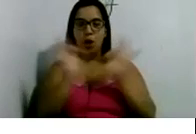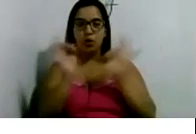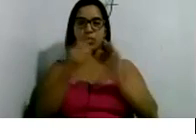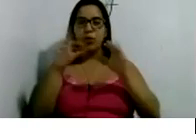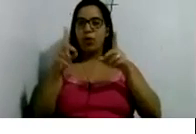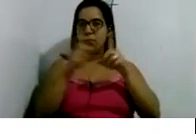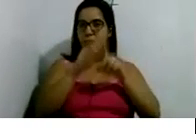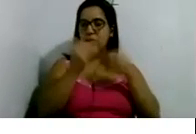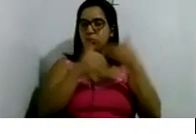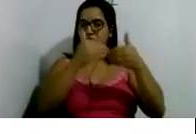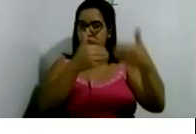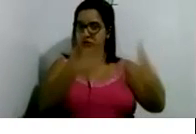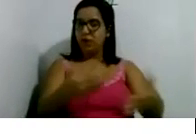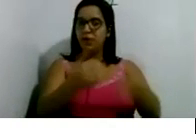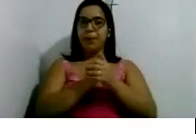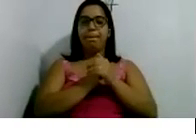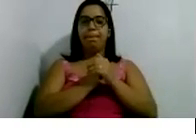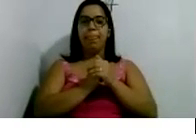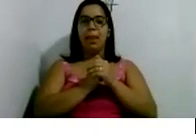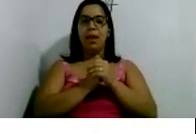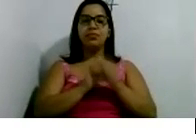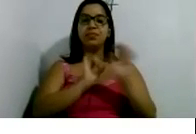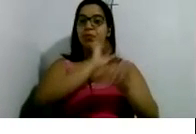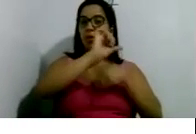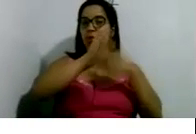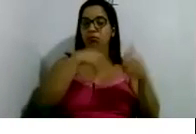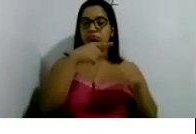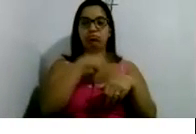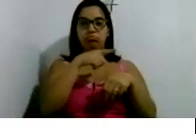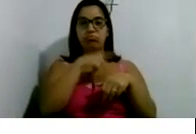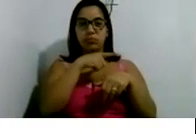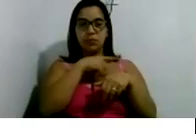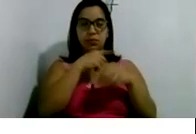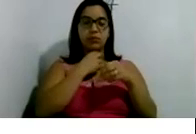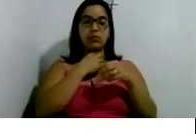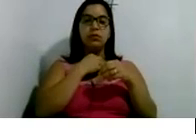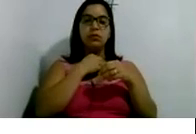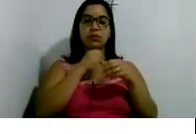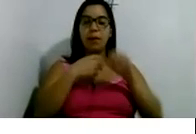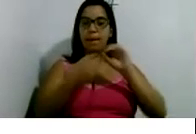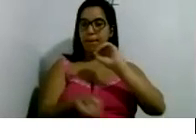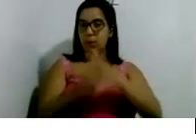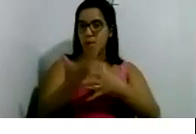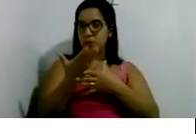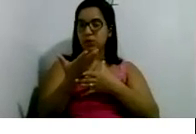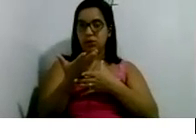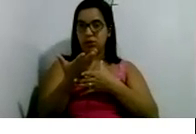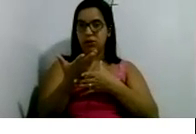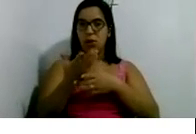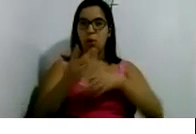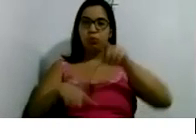embrião. Então, a gente tem mudanças em produção de substâncias